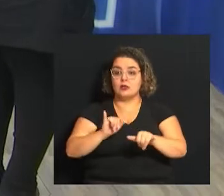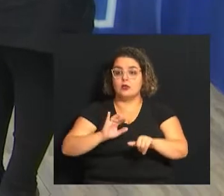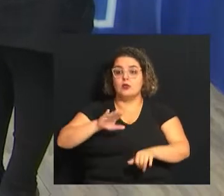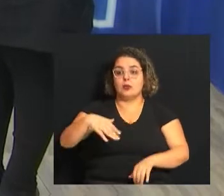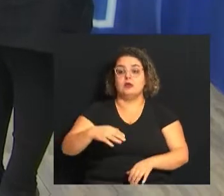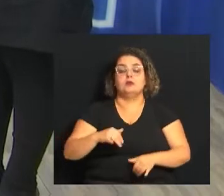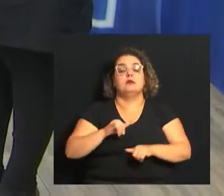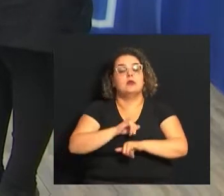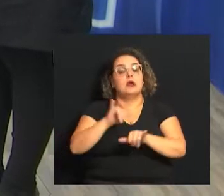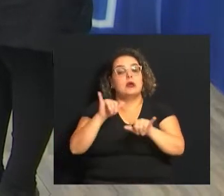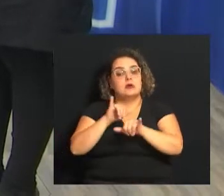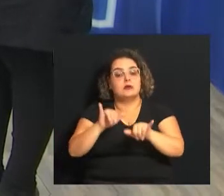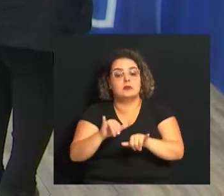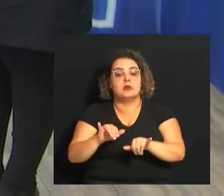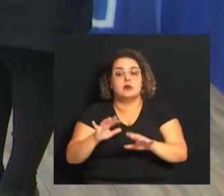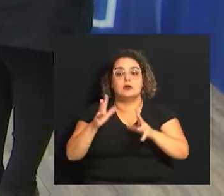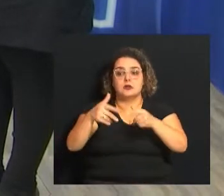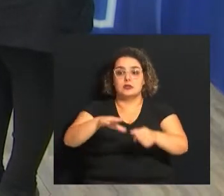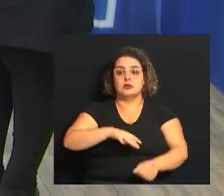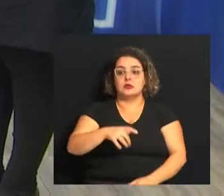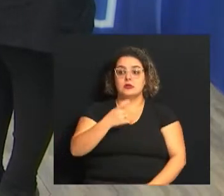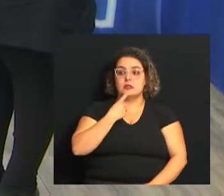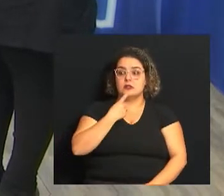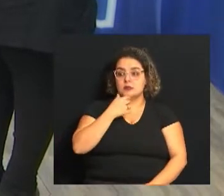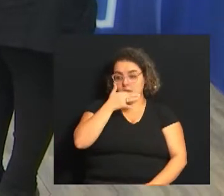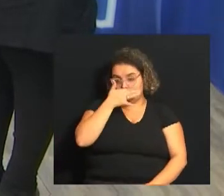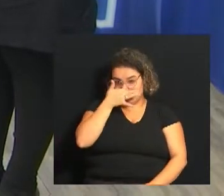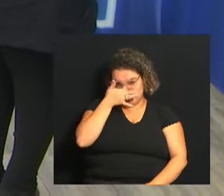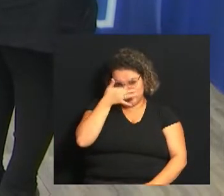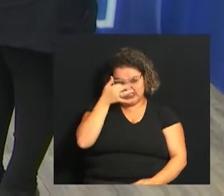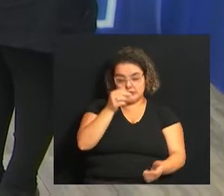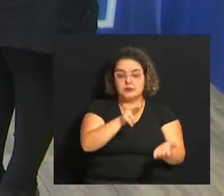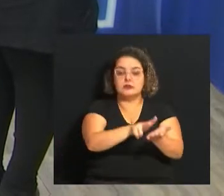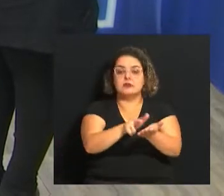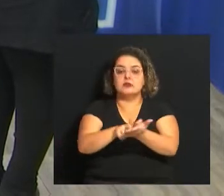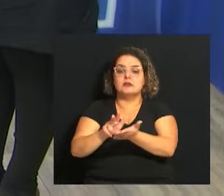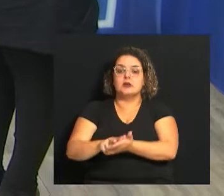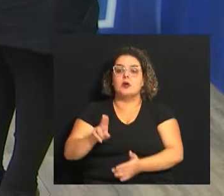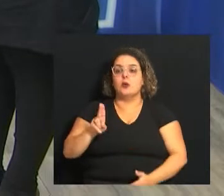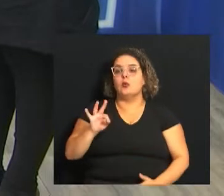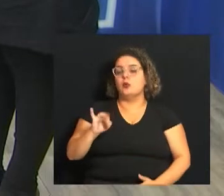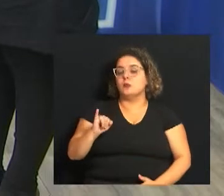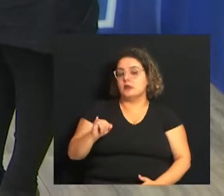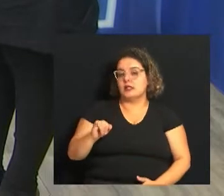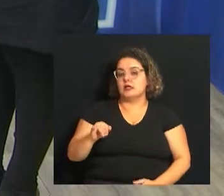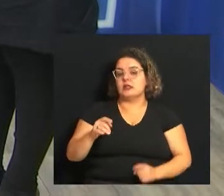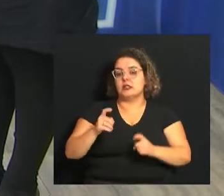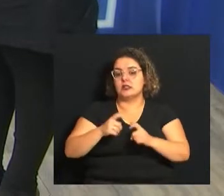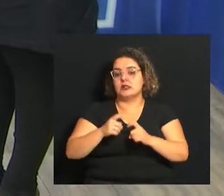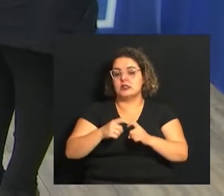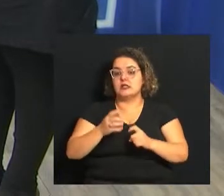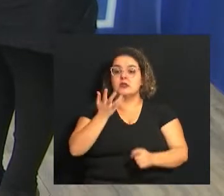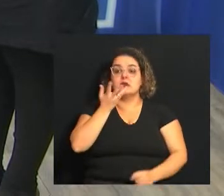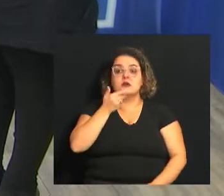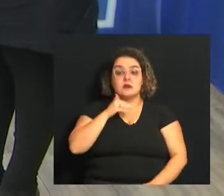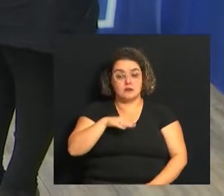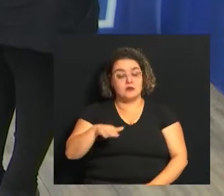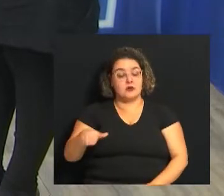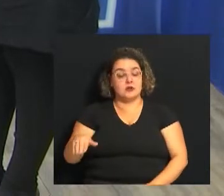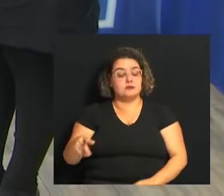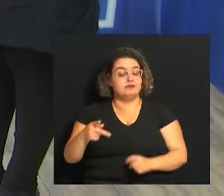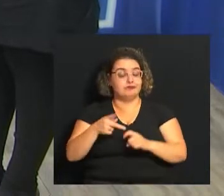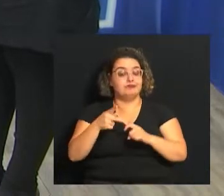da cidade de Campinas, é a taxa de ocupação de leitos de UTI infantil. Ontem eu trouxe aqui as